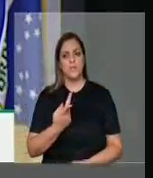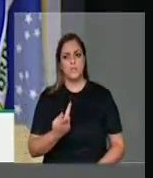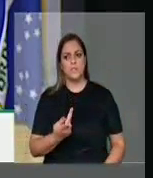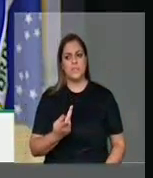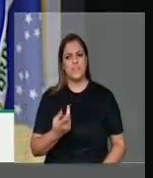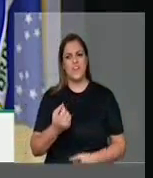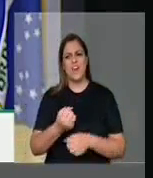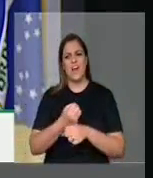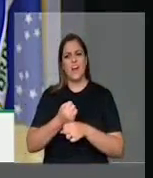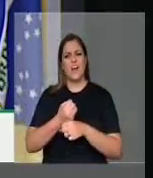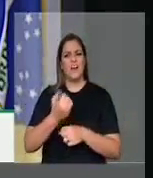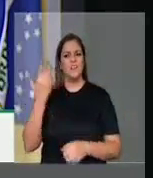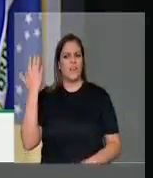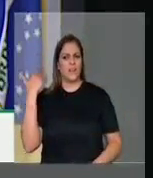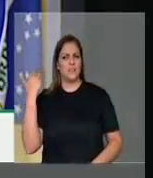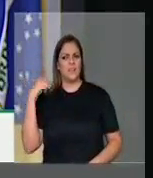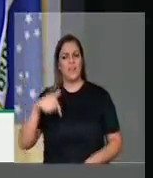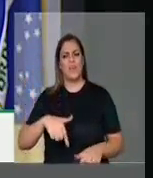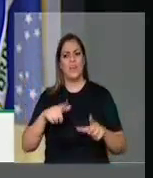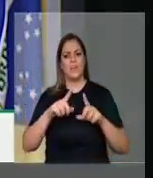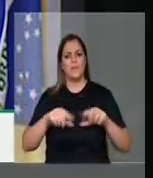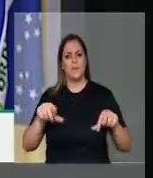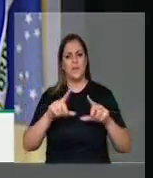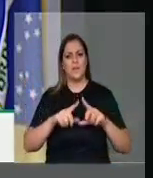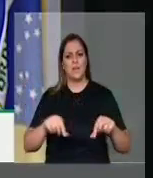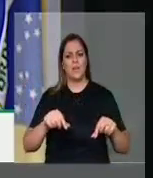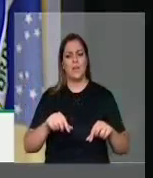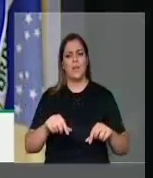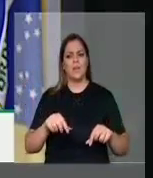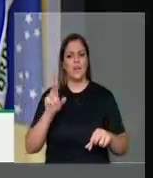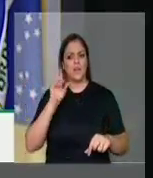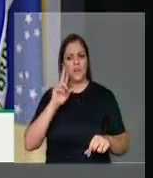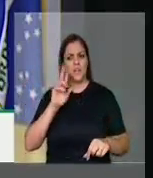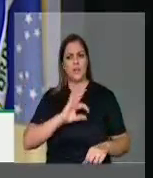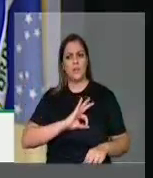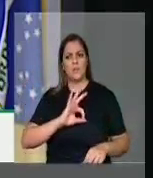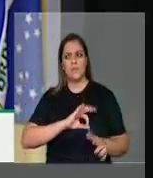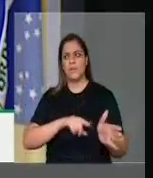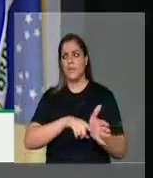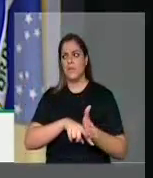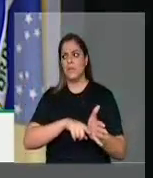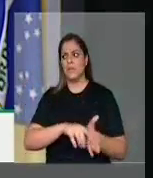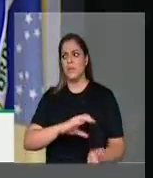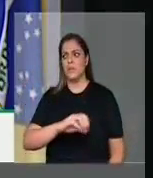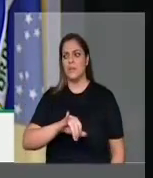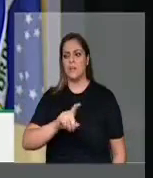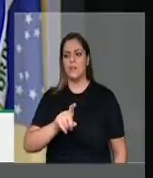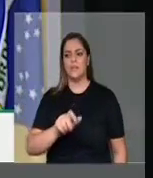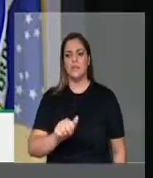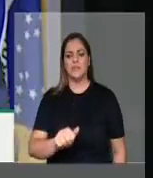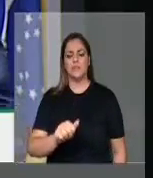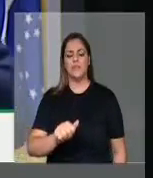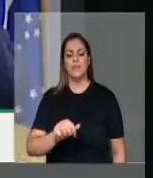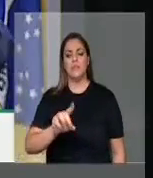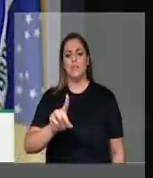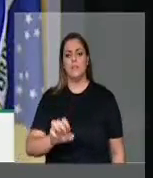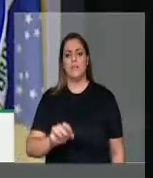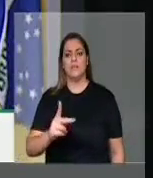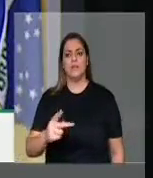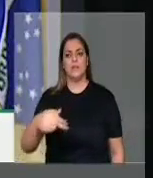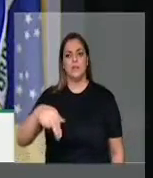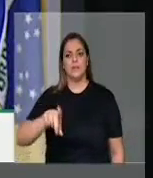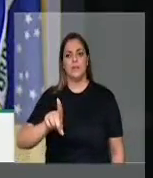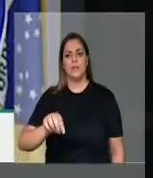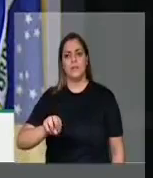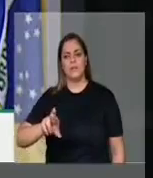ocorrido anos atrás em Brasília, com o nome Caixa de Pandora, e que resultou, inclusive,